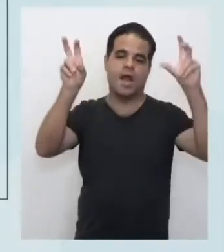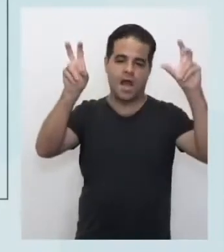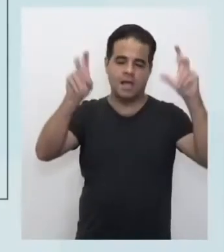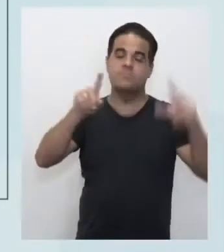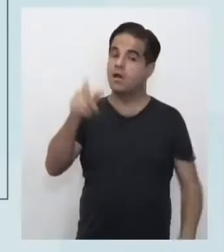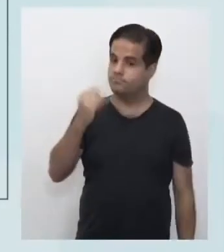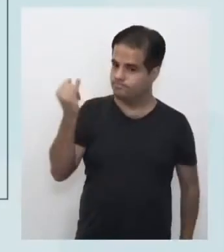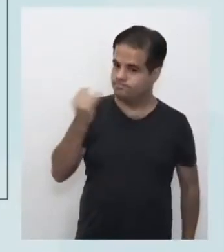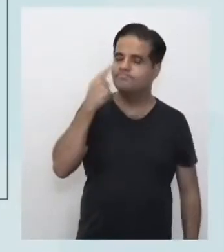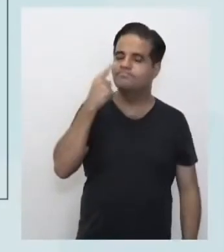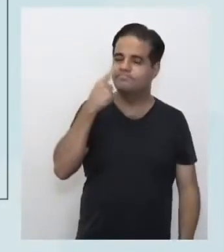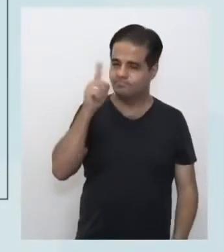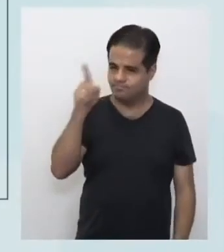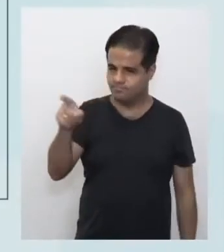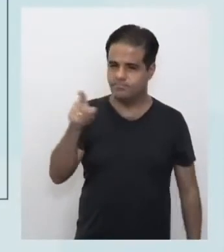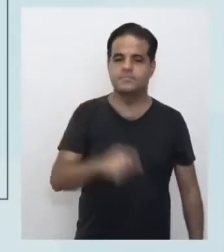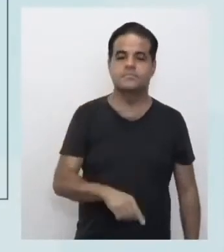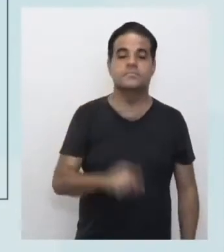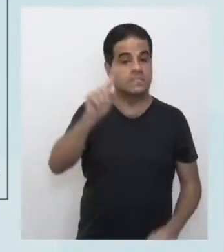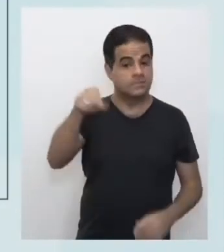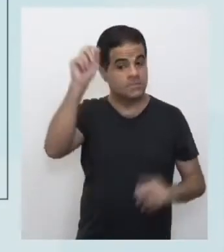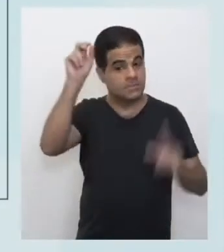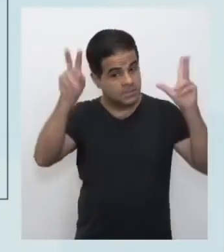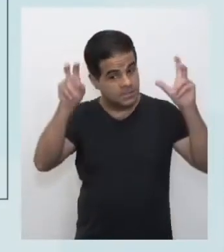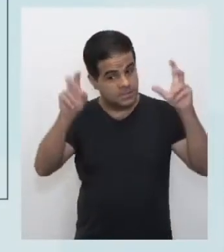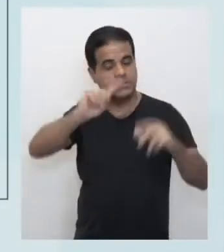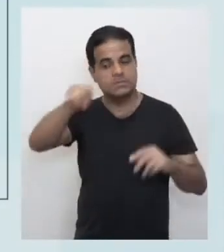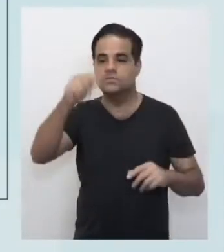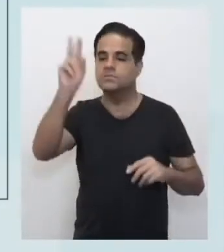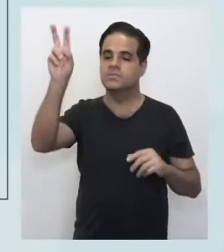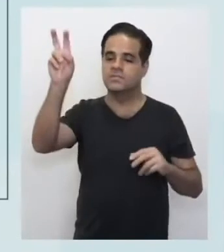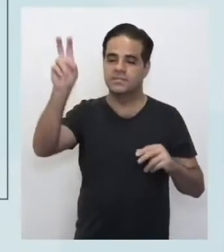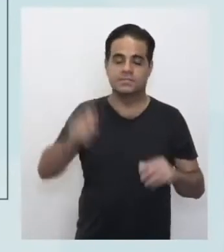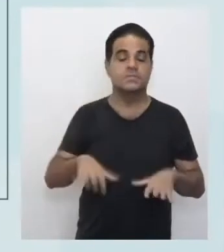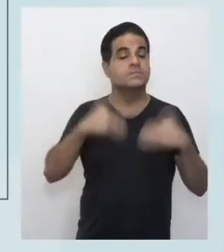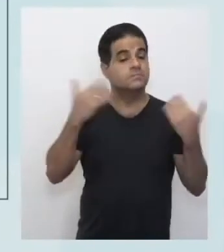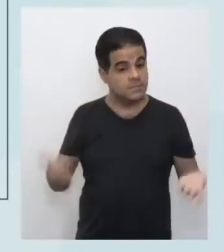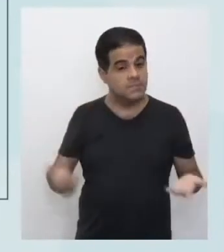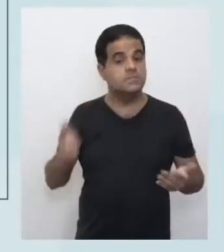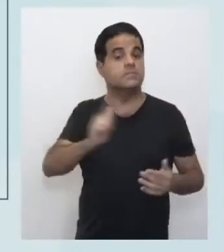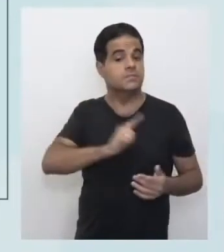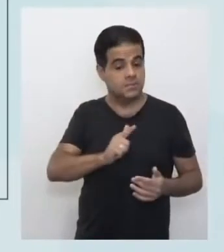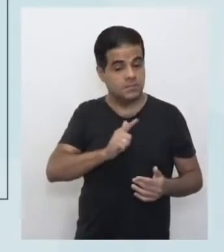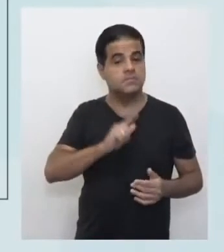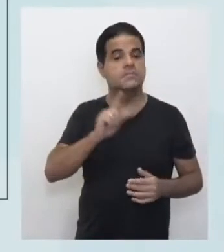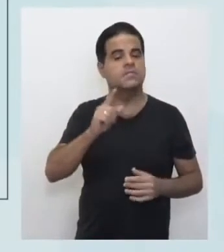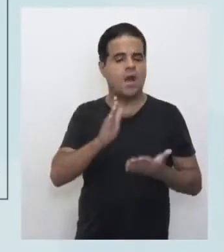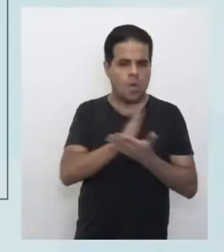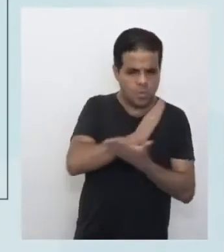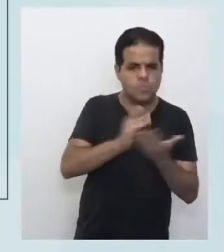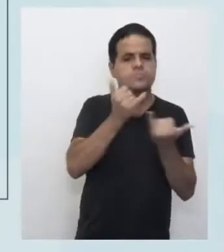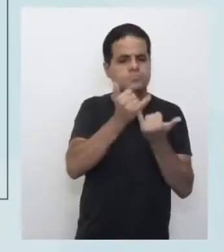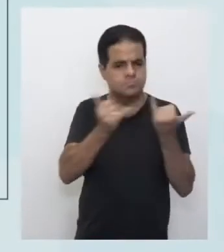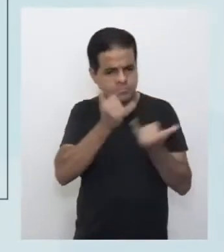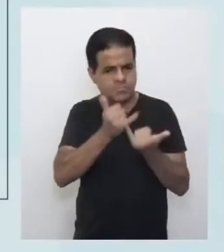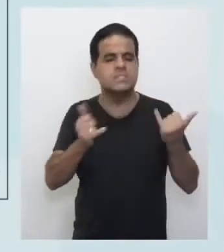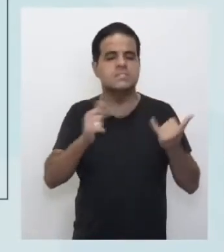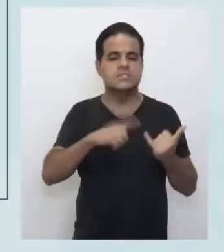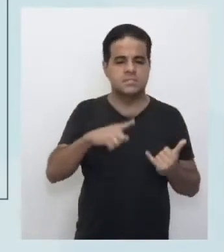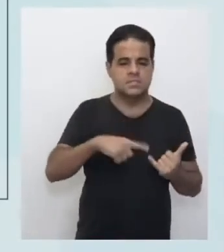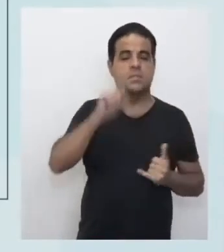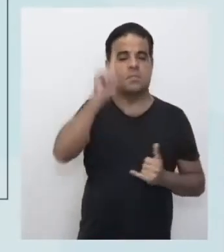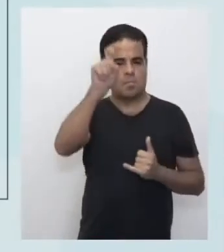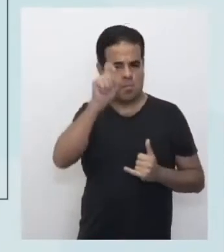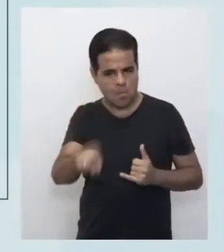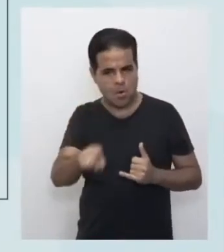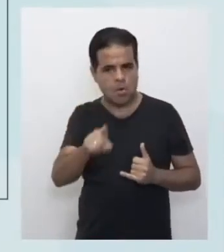importante a gente ver isso, porque, ó, vírgula e aspas, mas a gente também tem os sinais parecidos com o português. A gente tem ponto de exclamação,